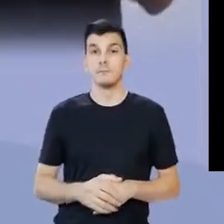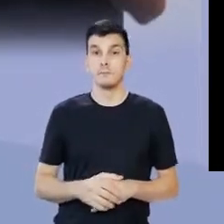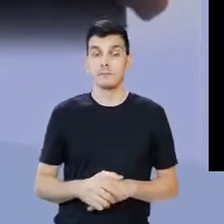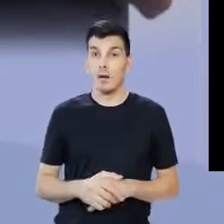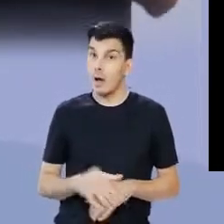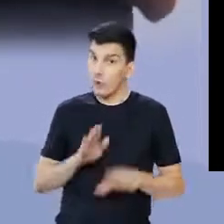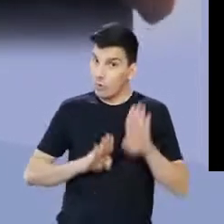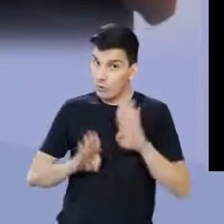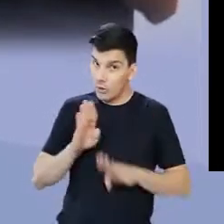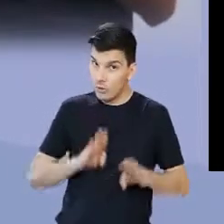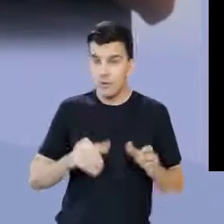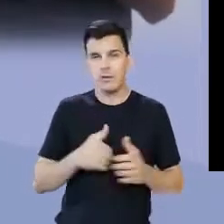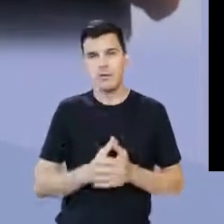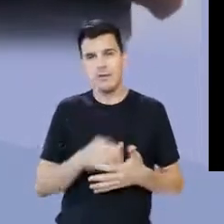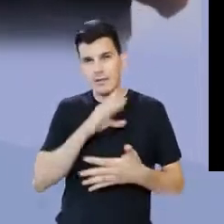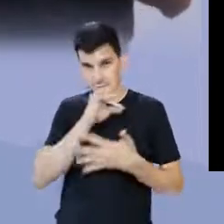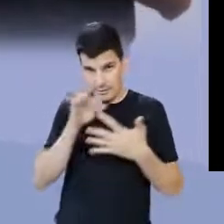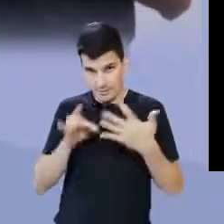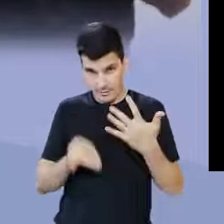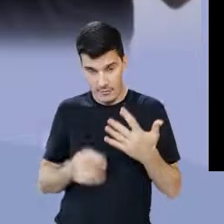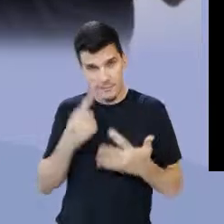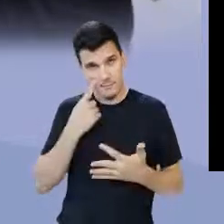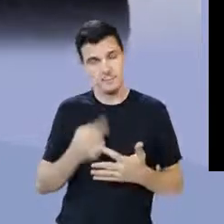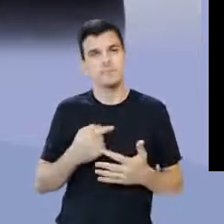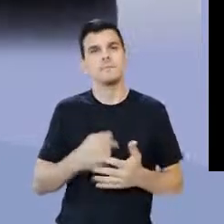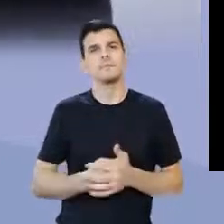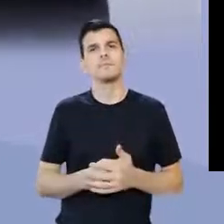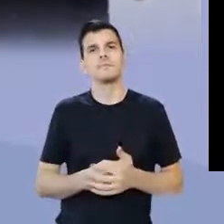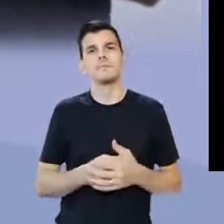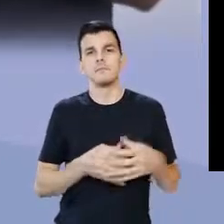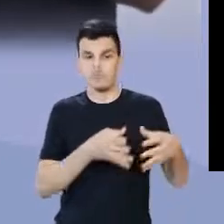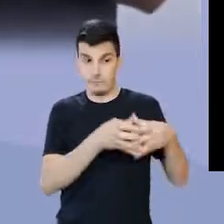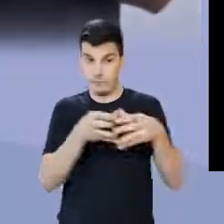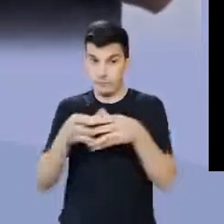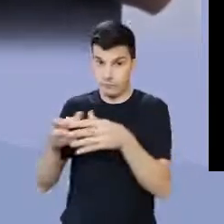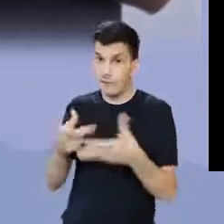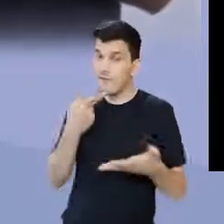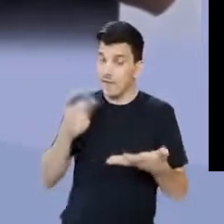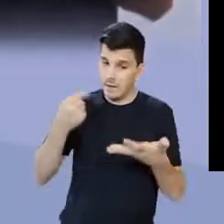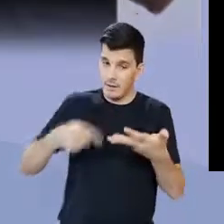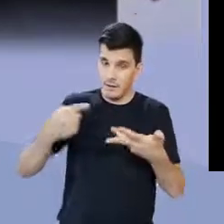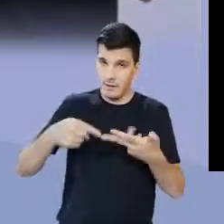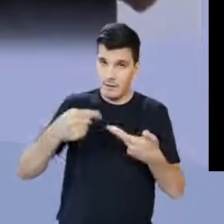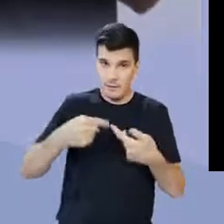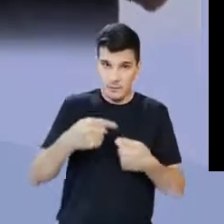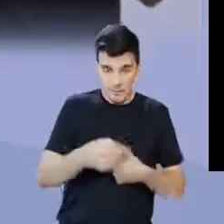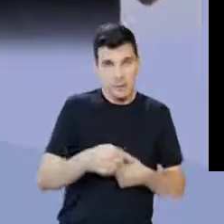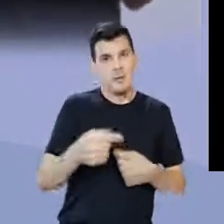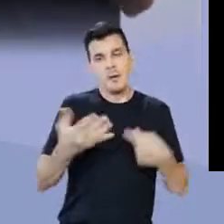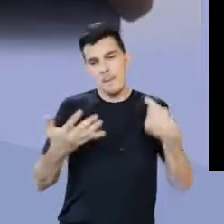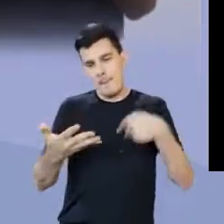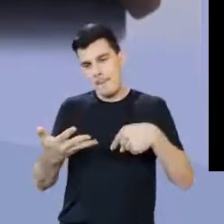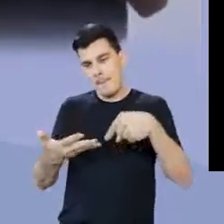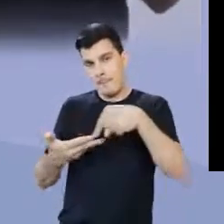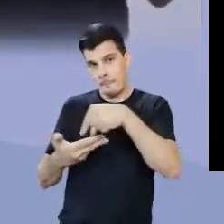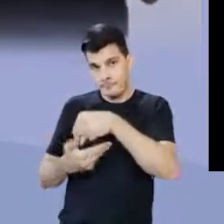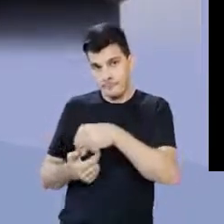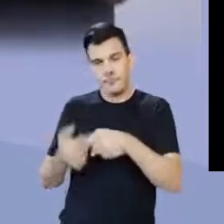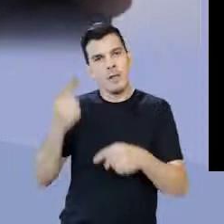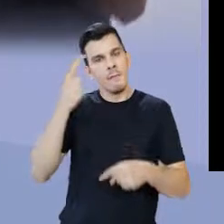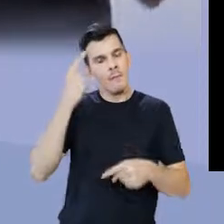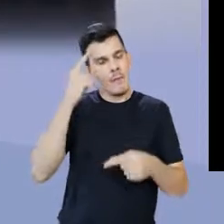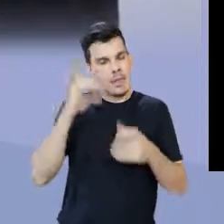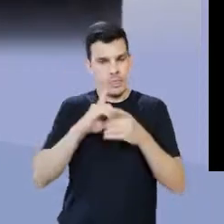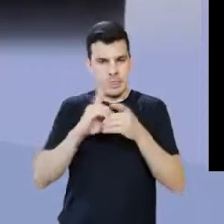Mas cuidado, um detalhe, esses indivíduos que eu falei com vocês, né, como a própria ideia de